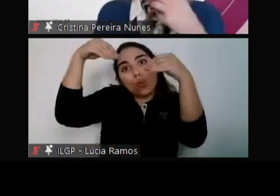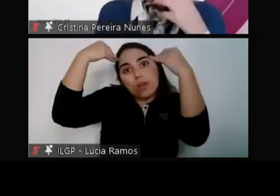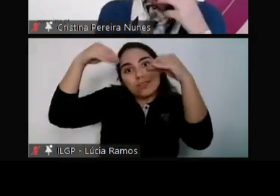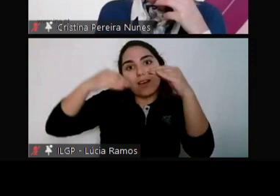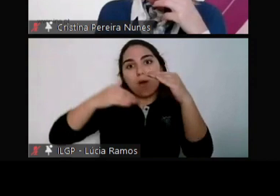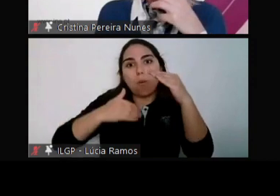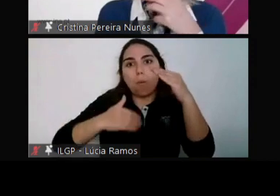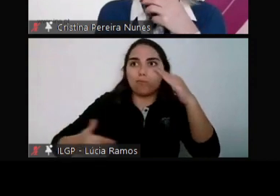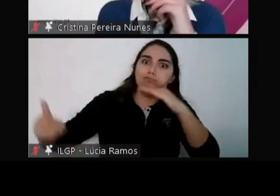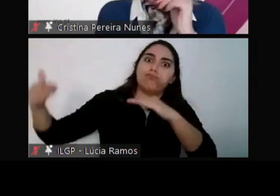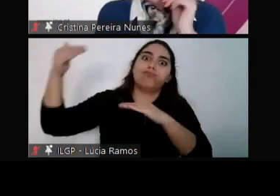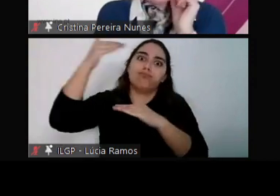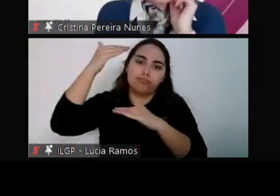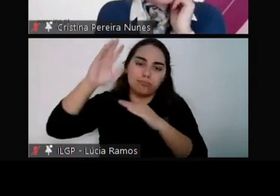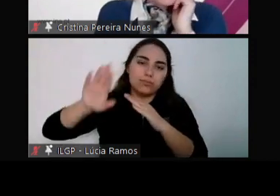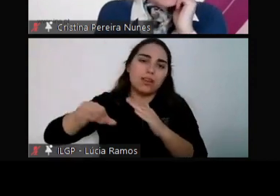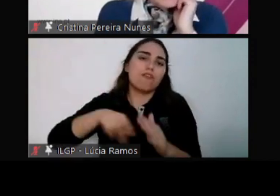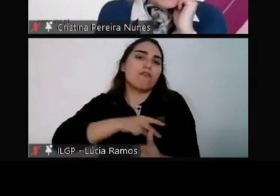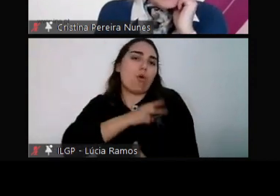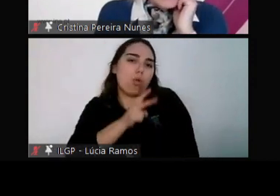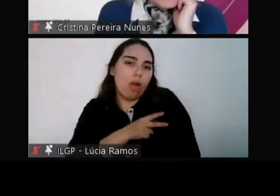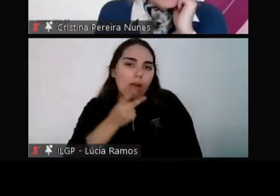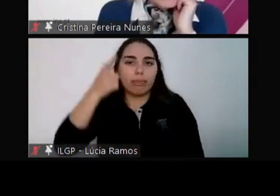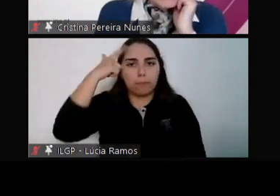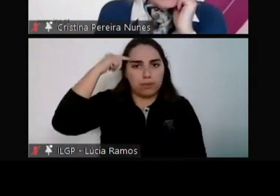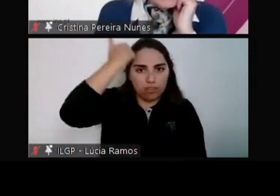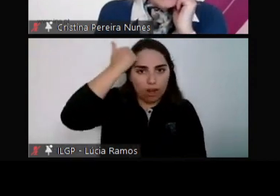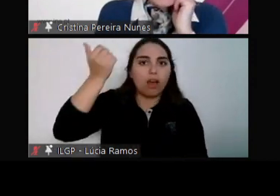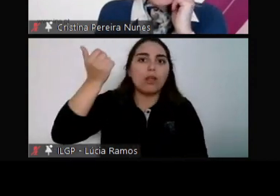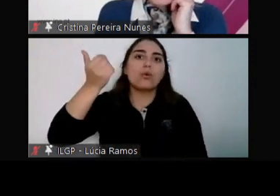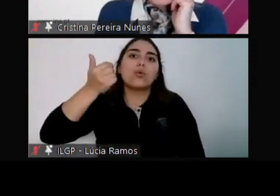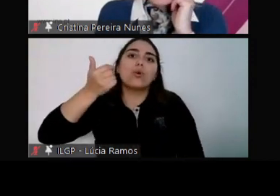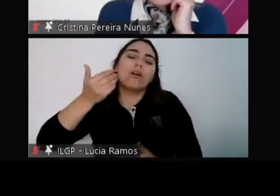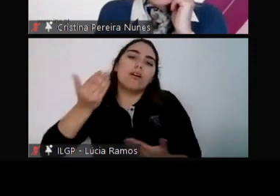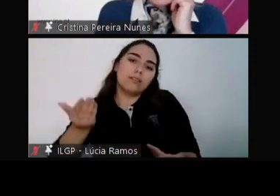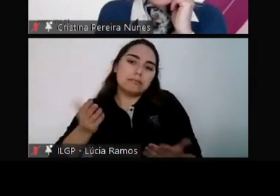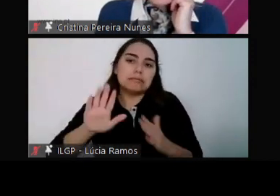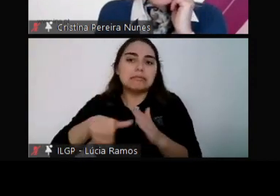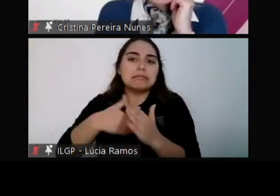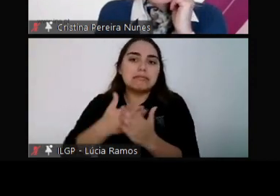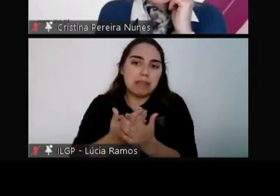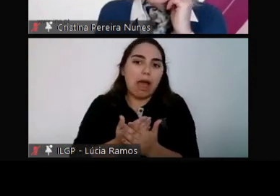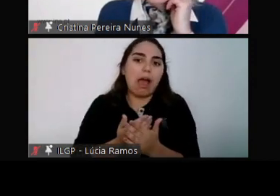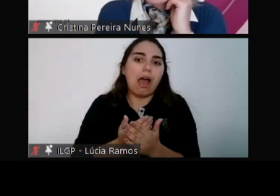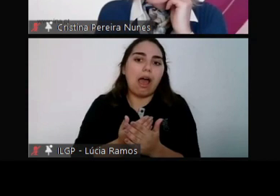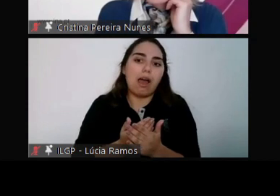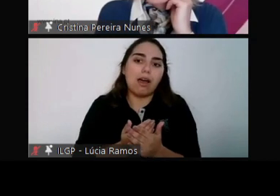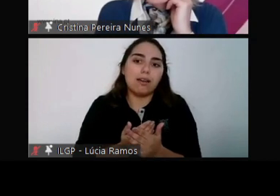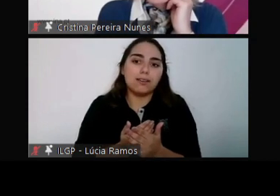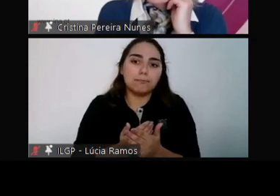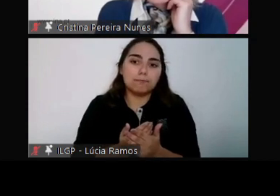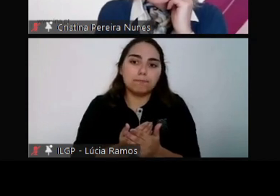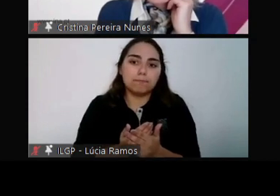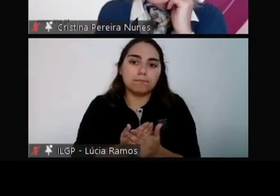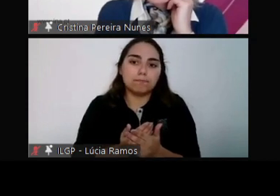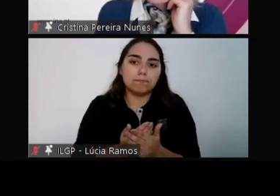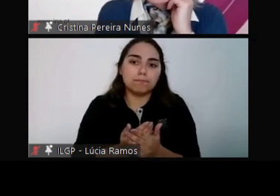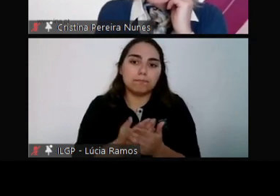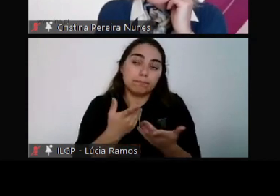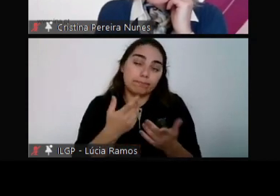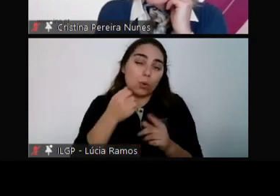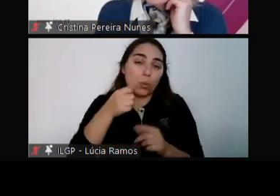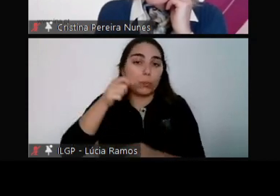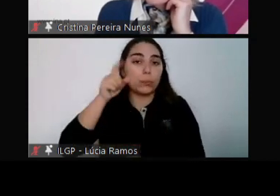disparar nessa altura. O que significa que temos aqui também um desequilíbrio, não é? E eu vou-vos dizer porque é que é importante. Porque eu